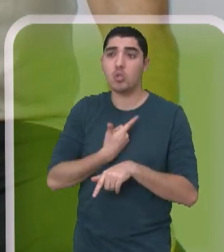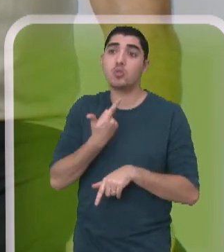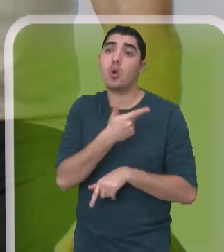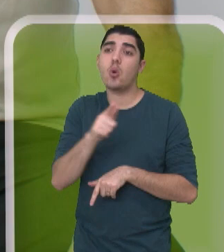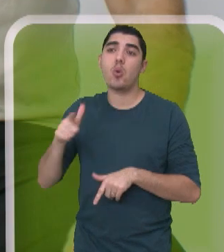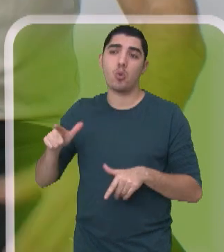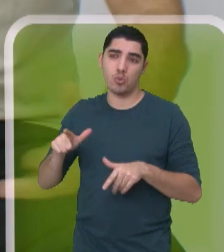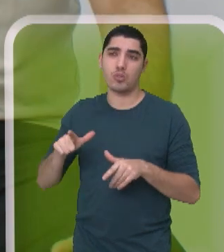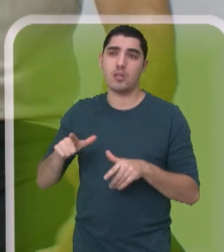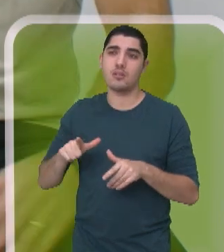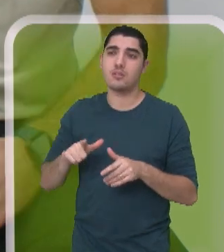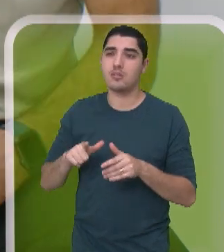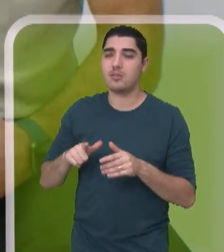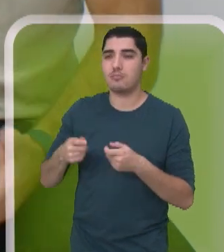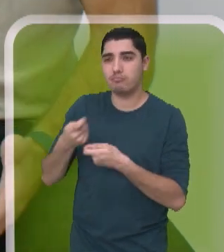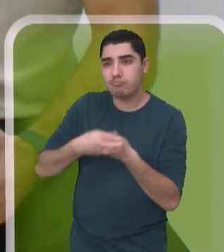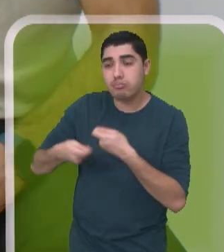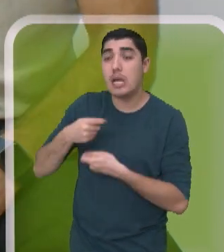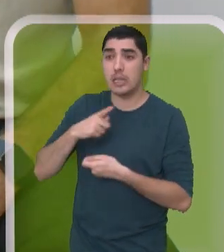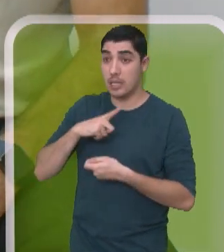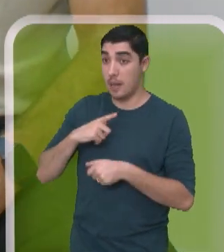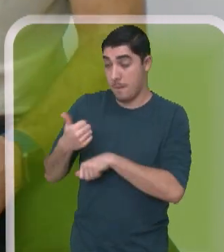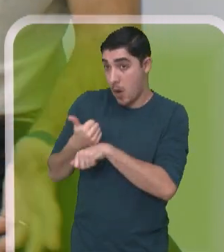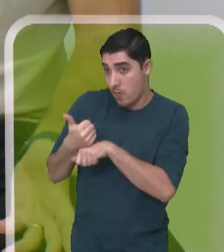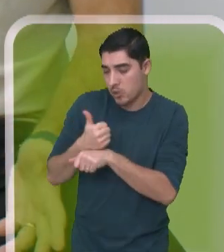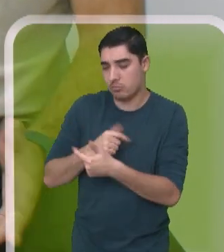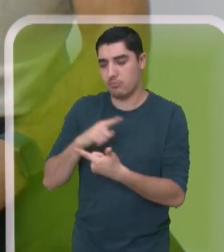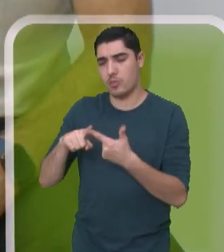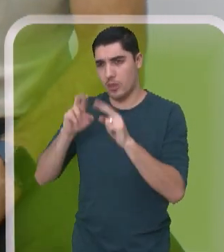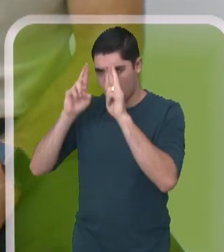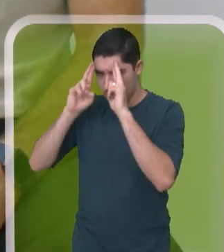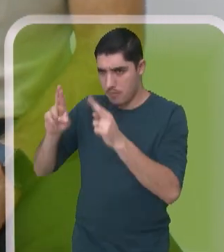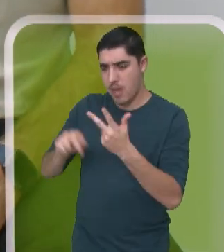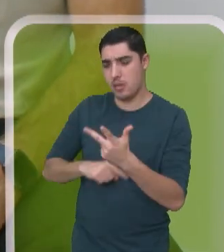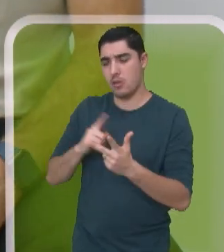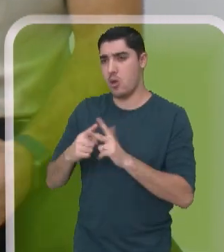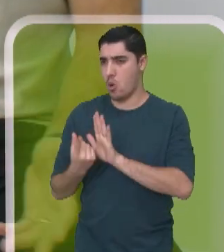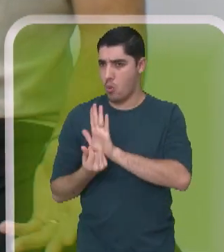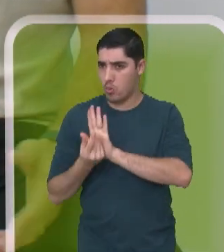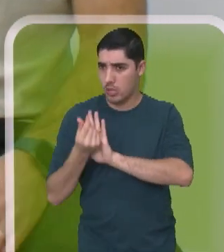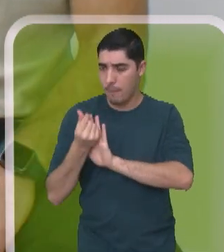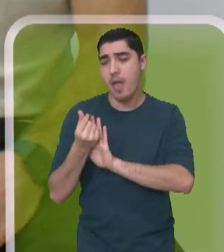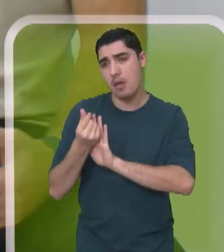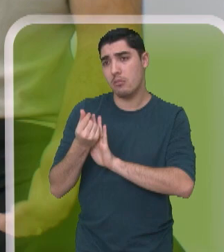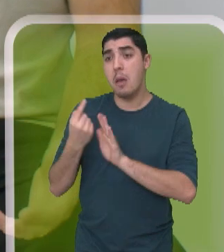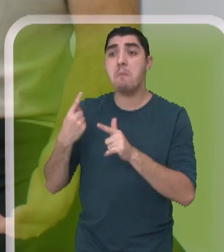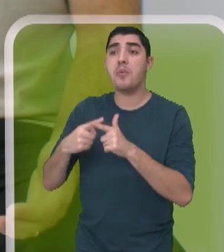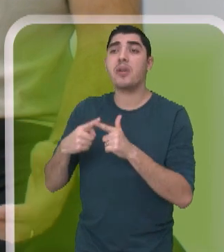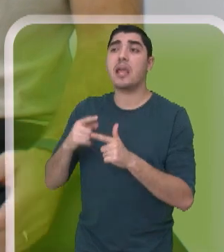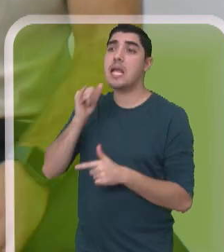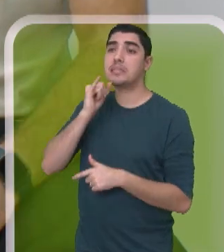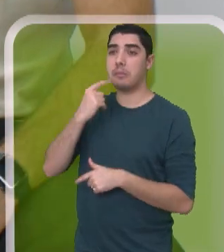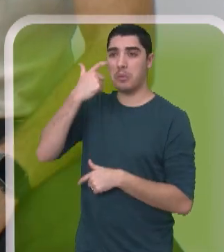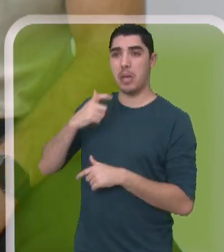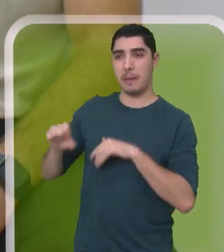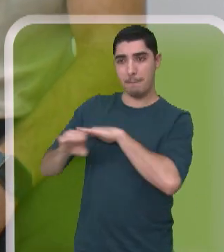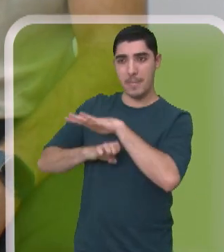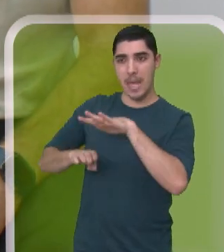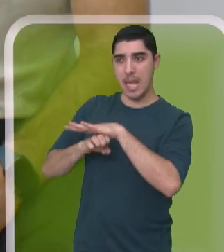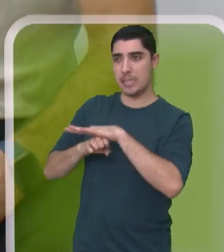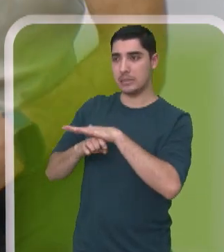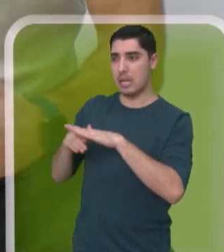negócios, com muito profissionalismo, muito respeito, com orçamento. Também não é porque o investidor entra